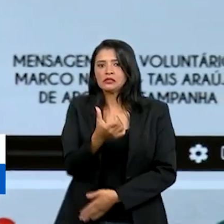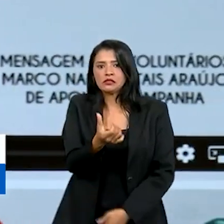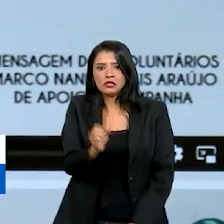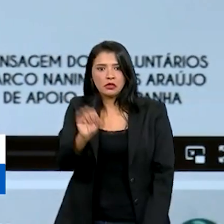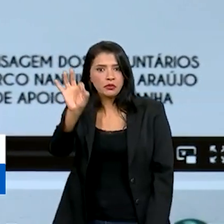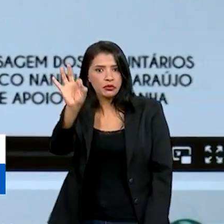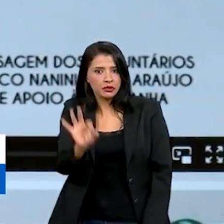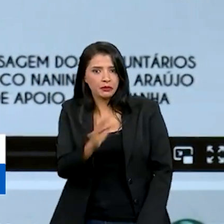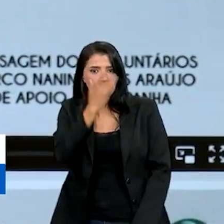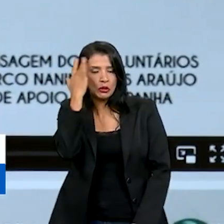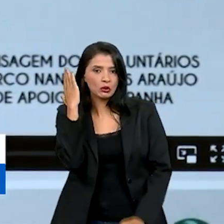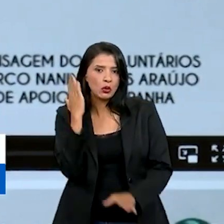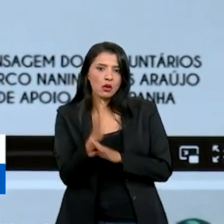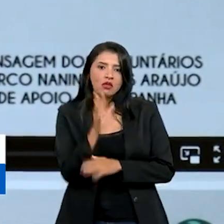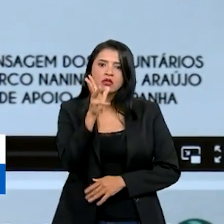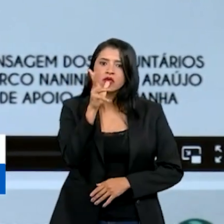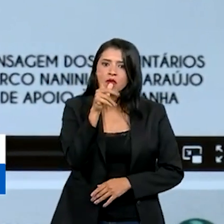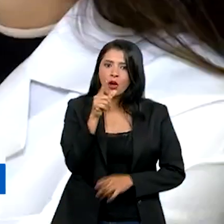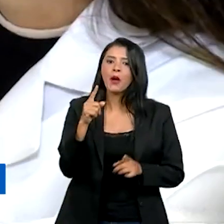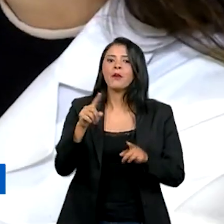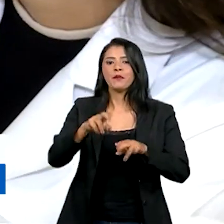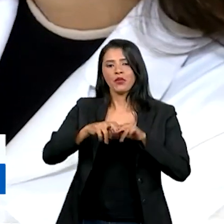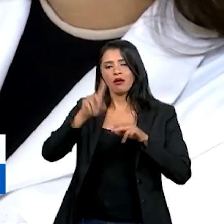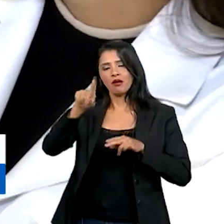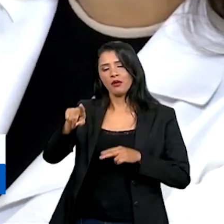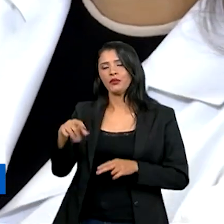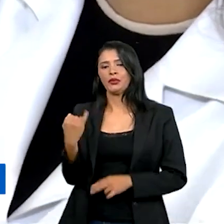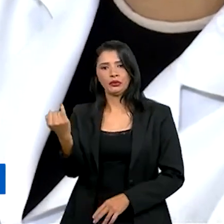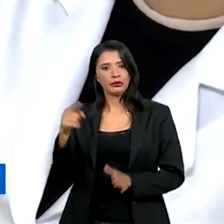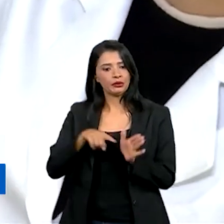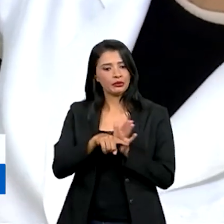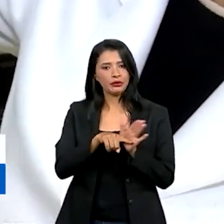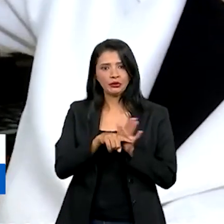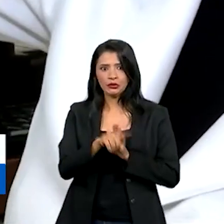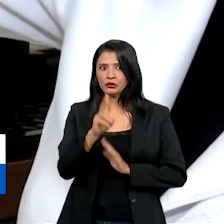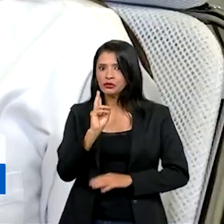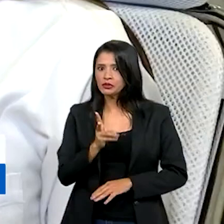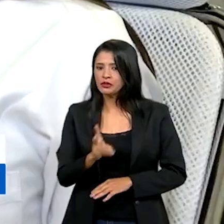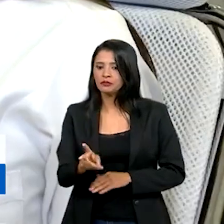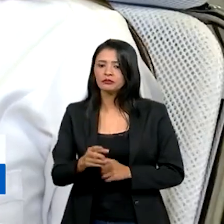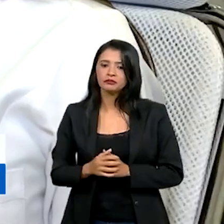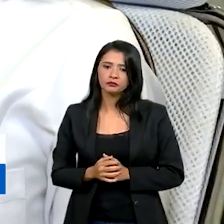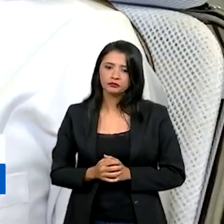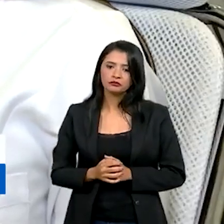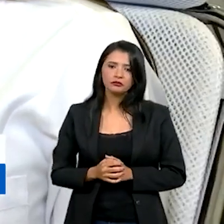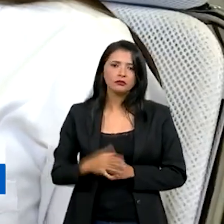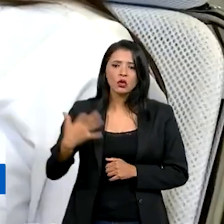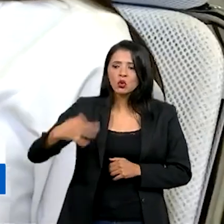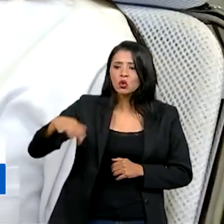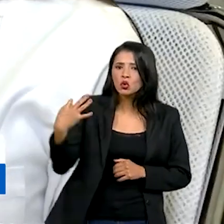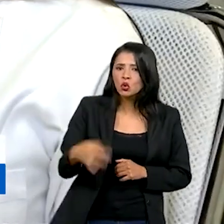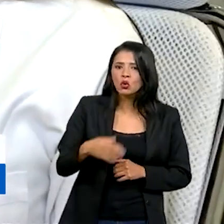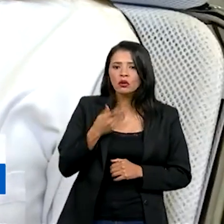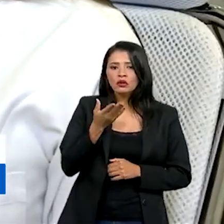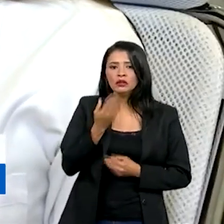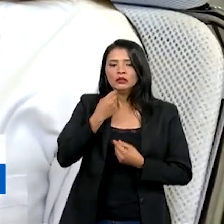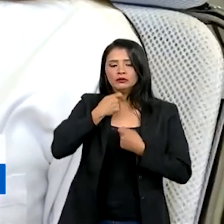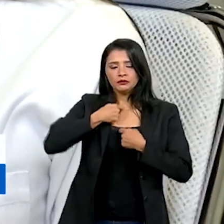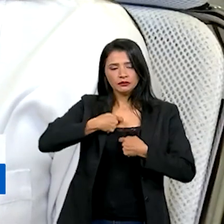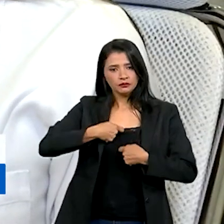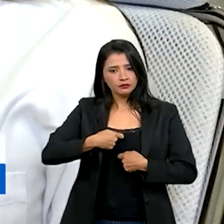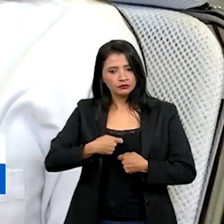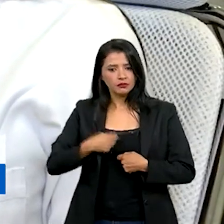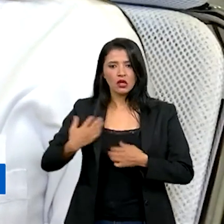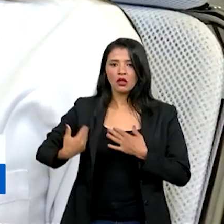dos casos. Por isso, a importância de fazer exames e consultas de rotina. Dor para engolir, dor